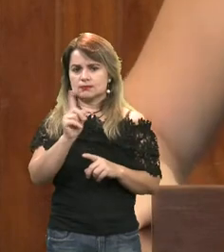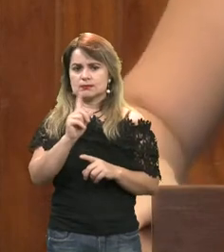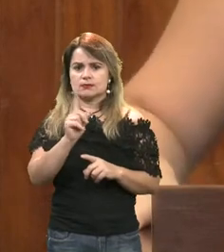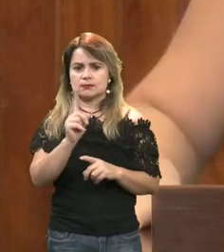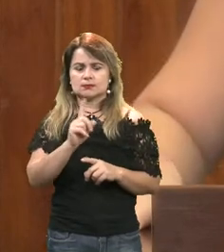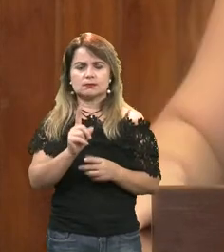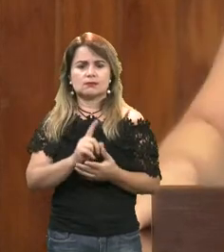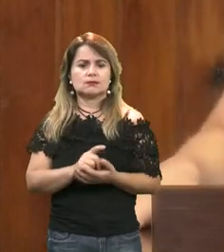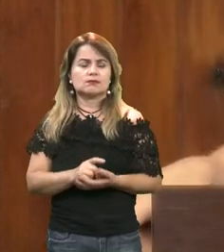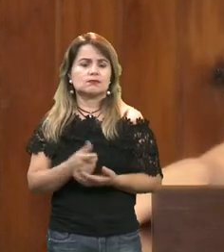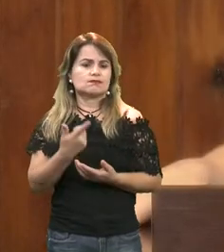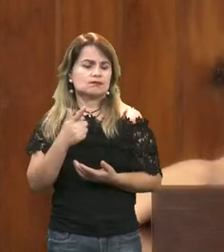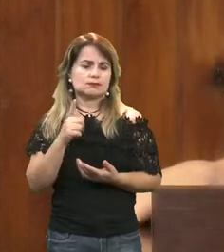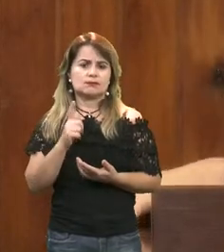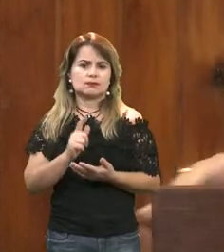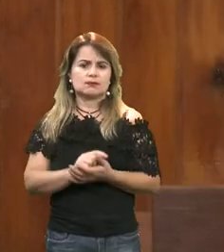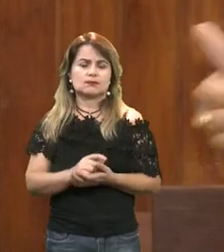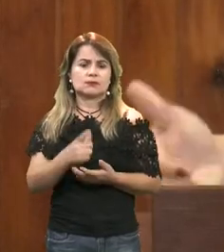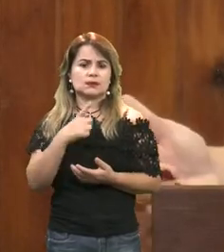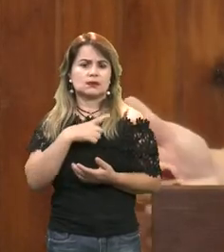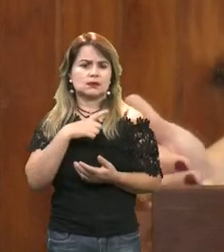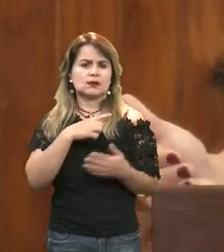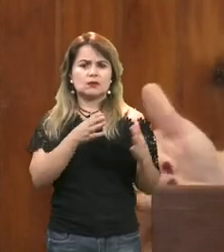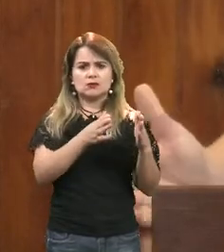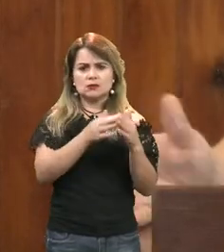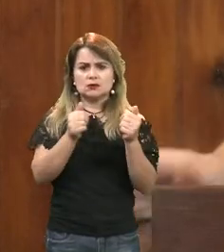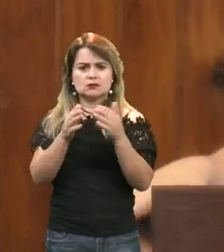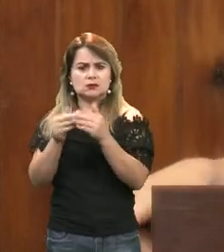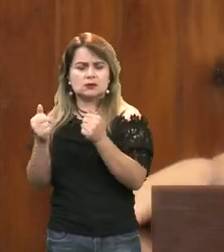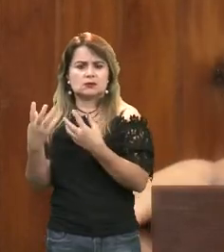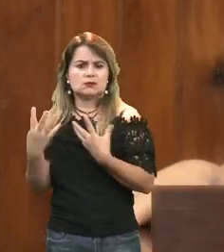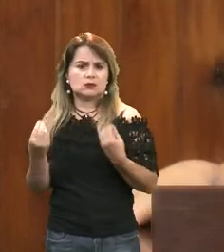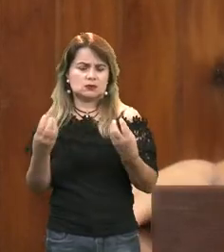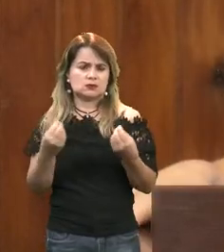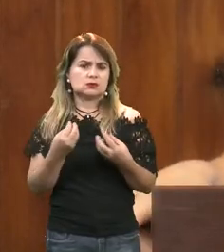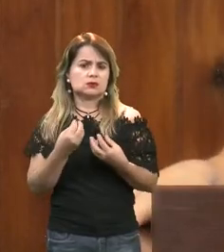São várias as reivindicações. E a forma de combater isso?